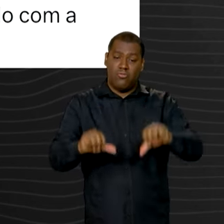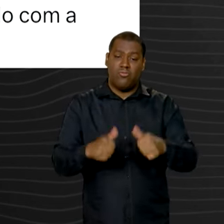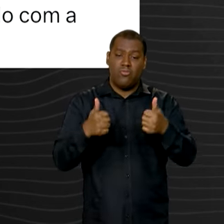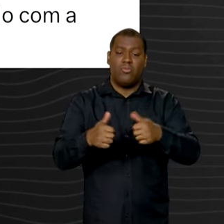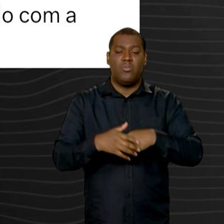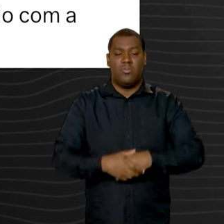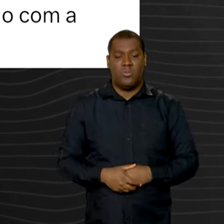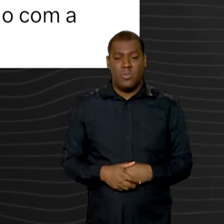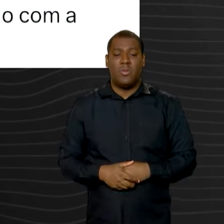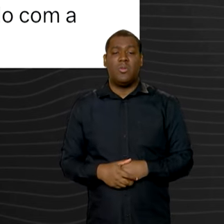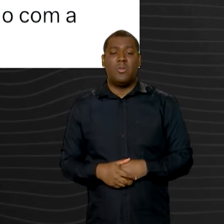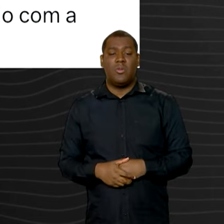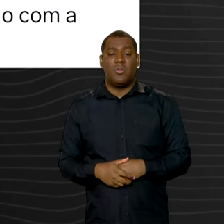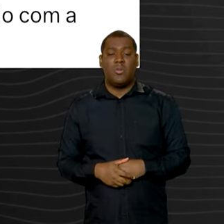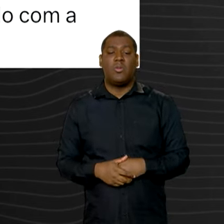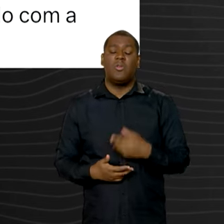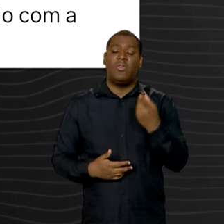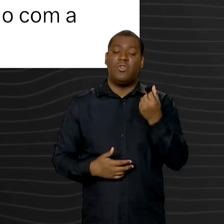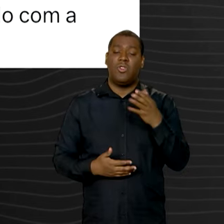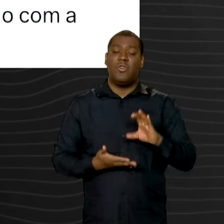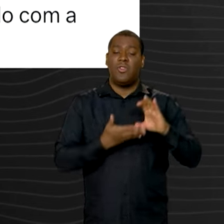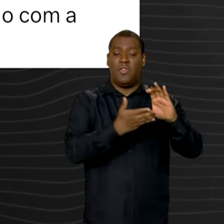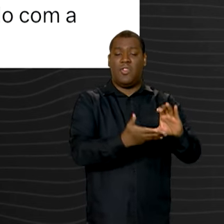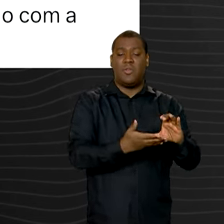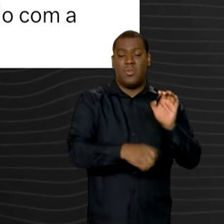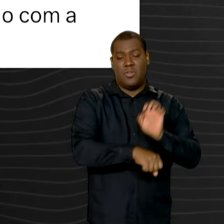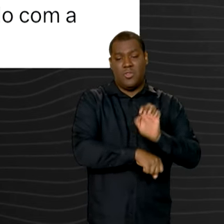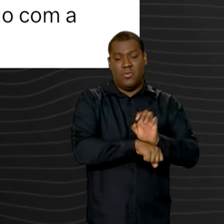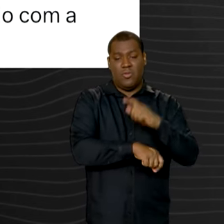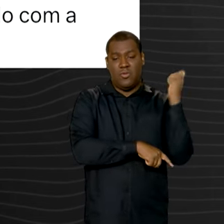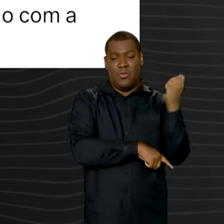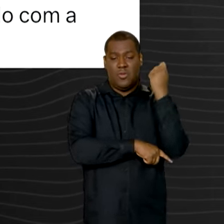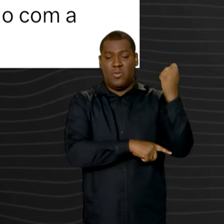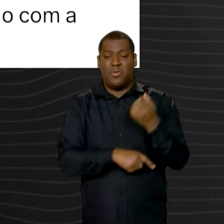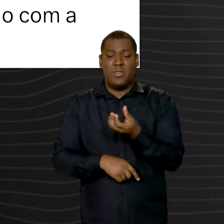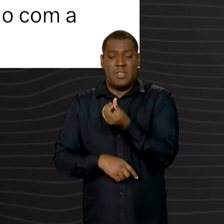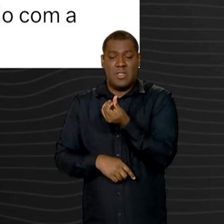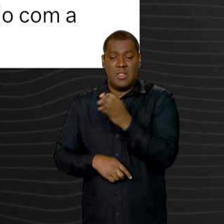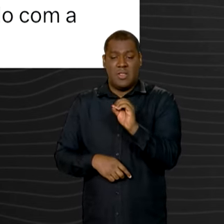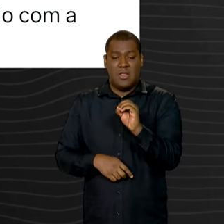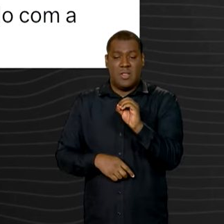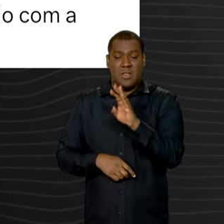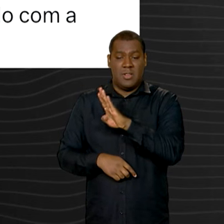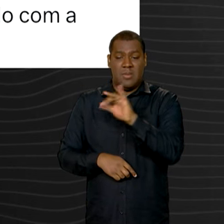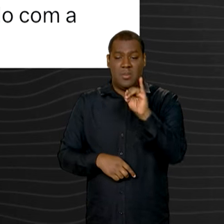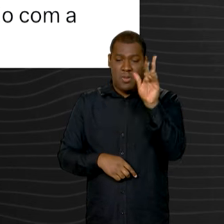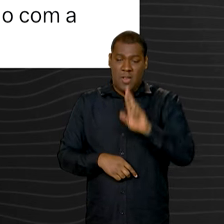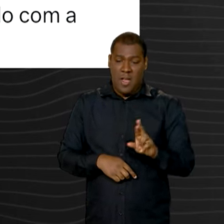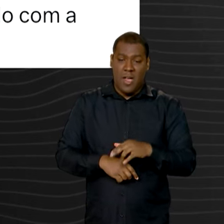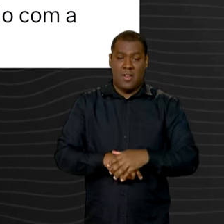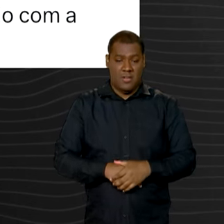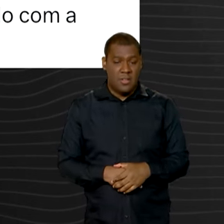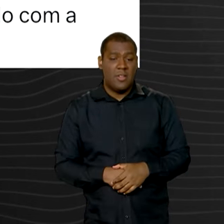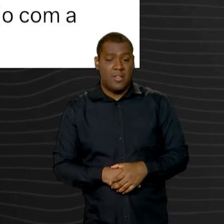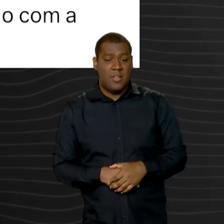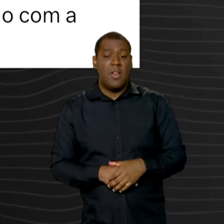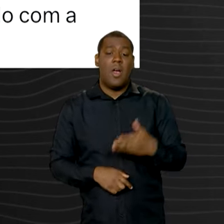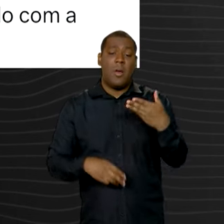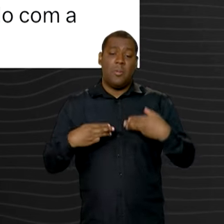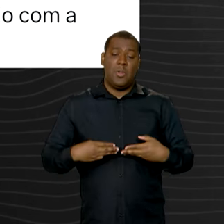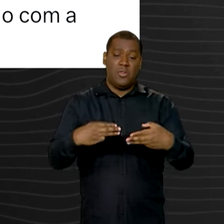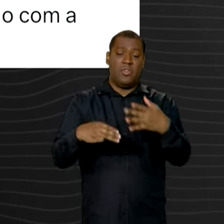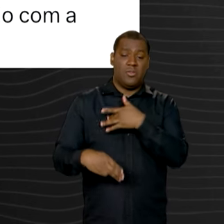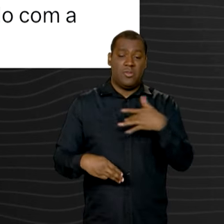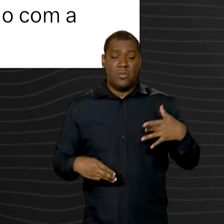60 bilhões de reais já liberados para ajudar o estado, 1,5 bilhão saíram de sua pasta. A ministra ainda celebrou